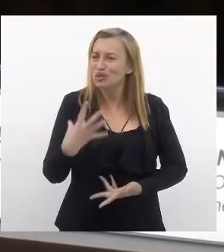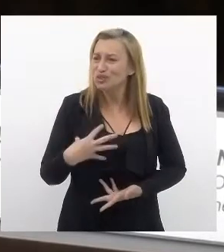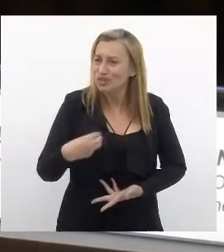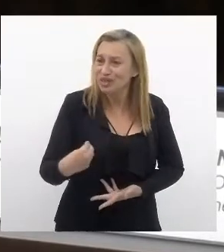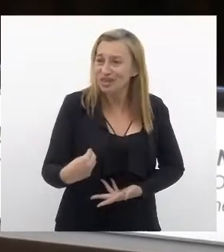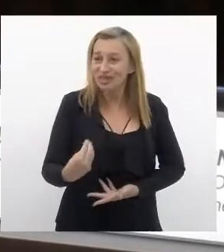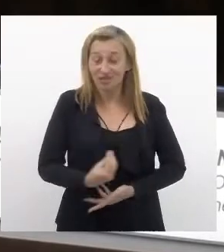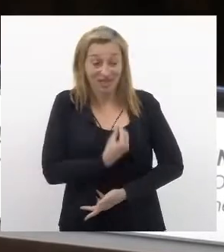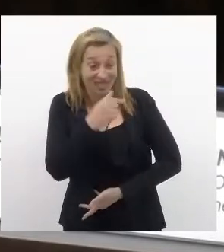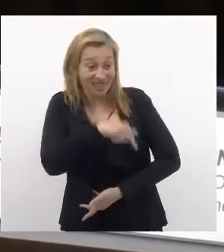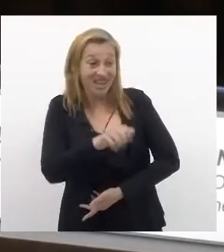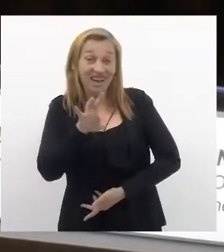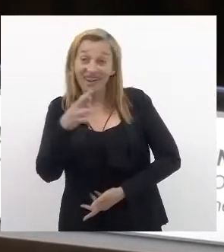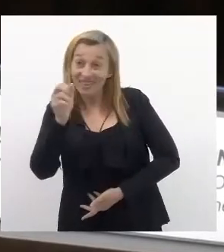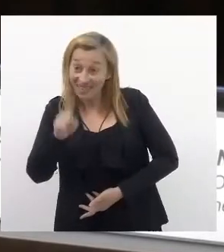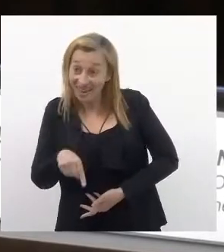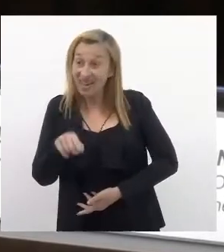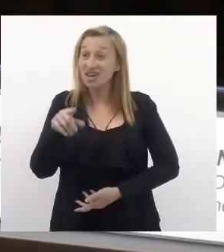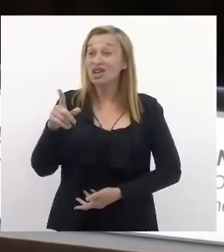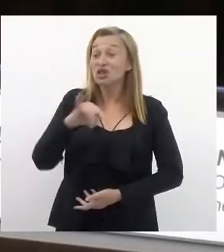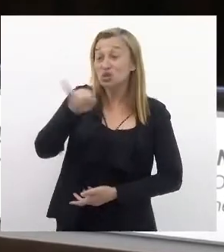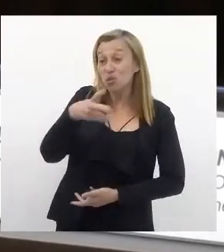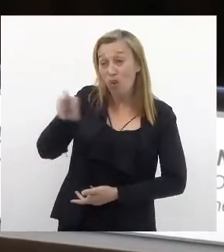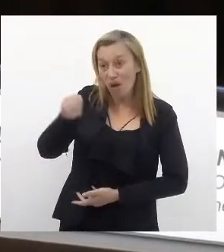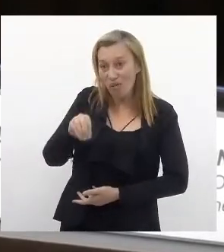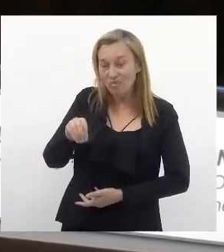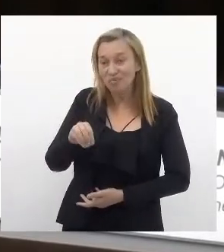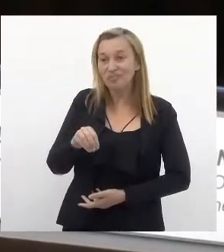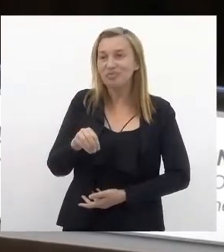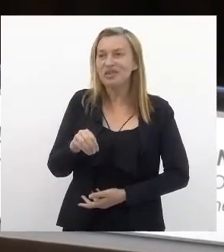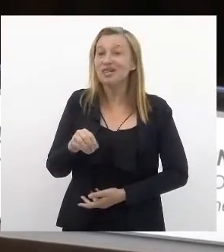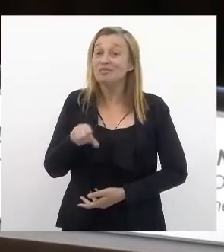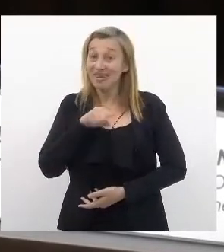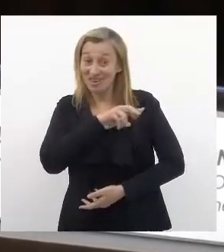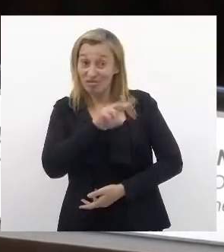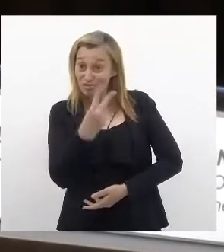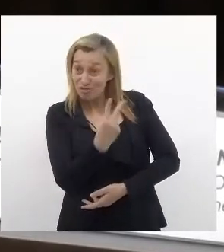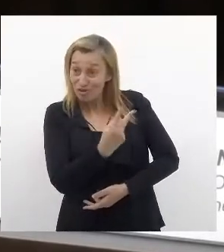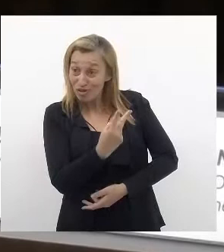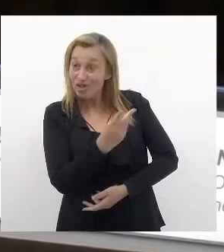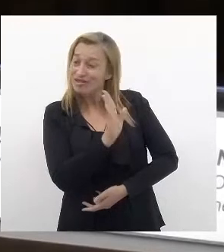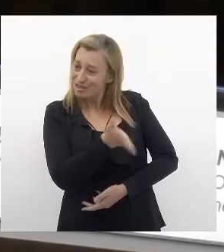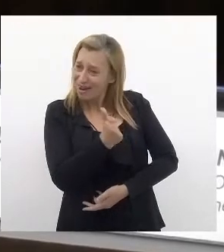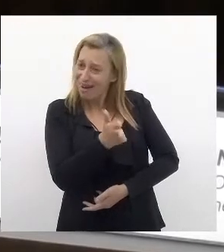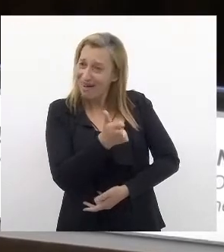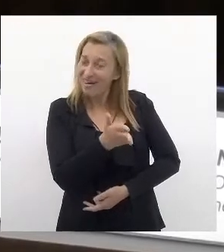estão aqui, o André e o João Felipe, para que eles já estão